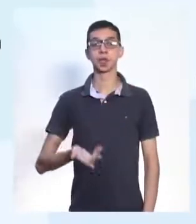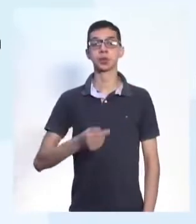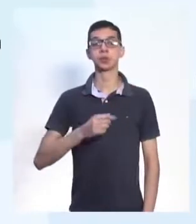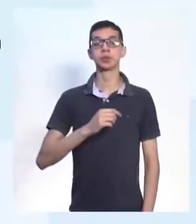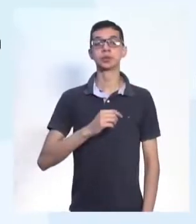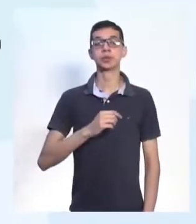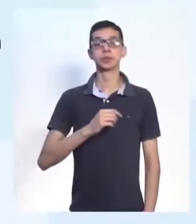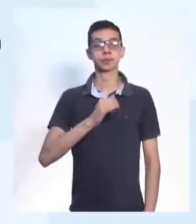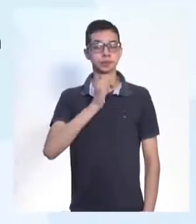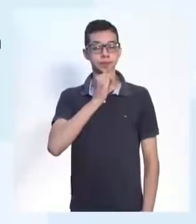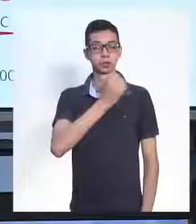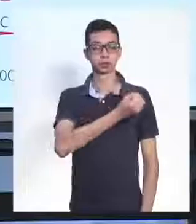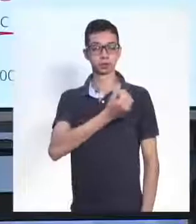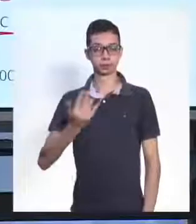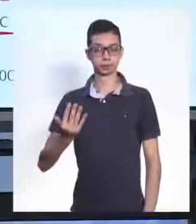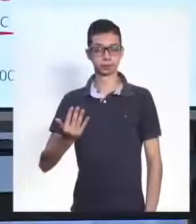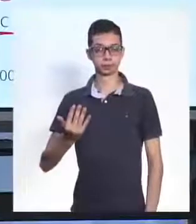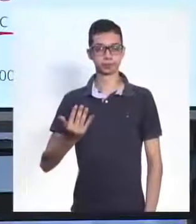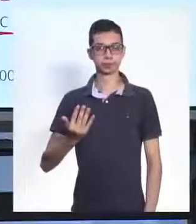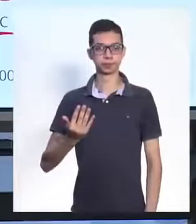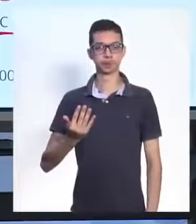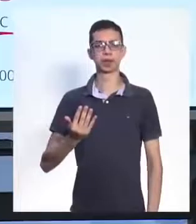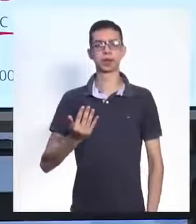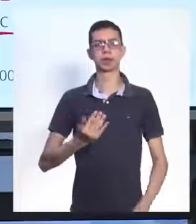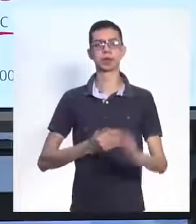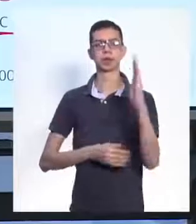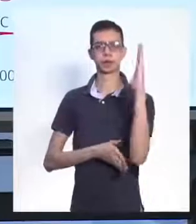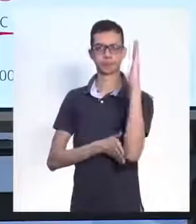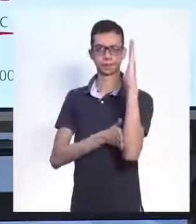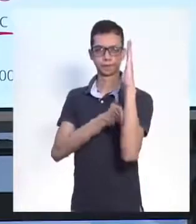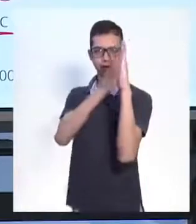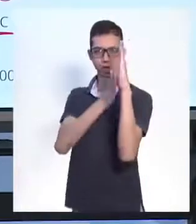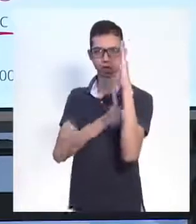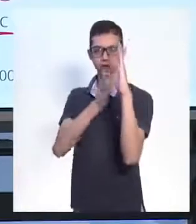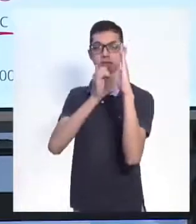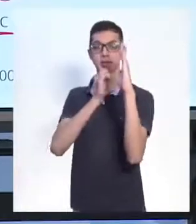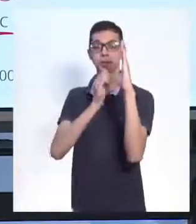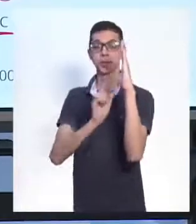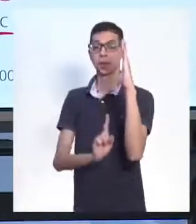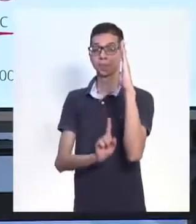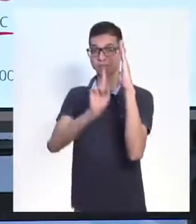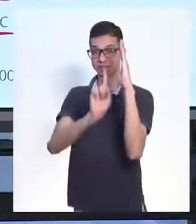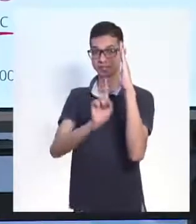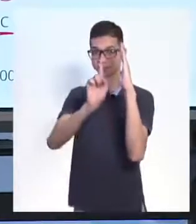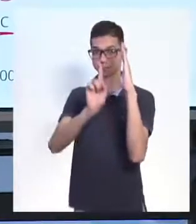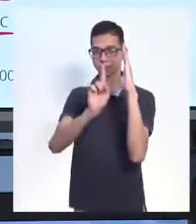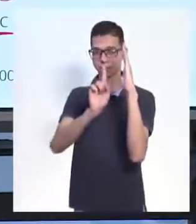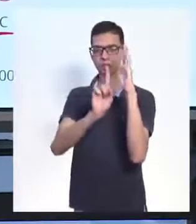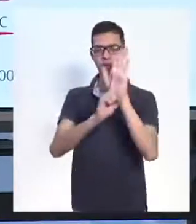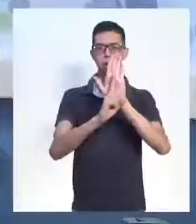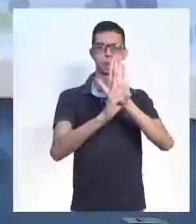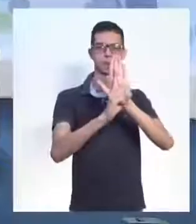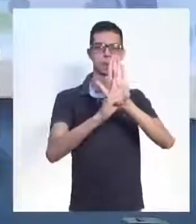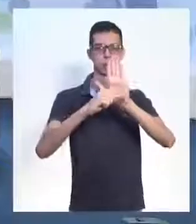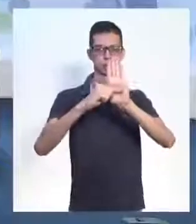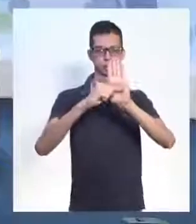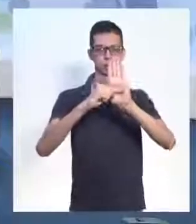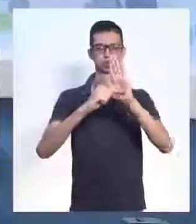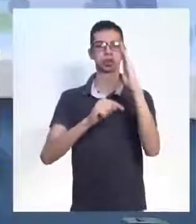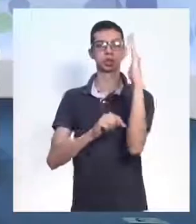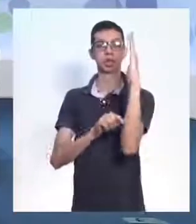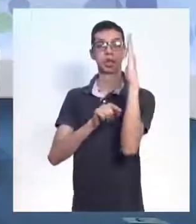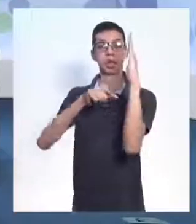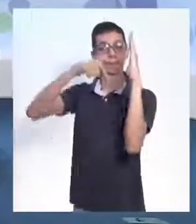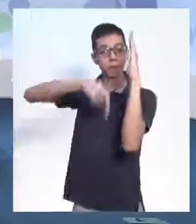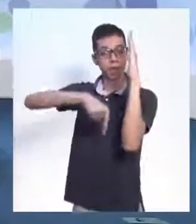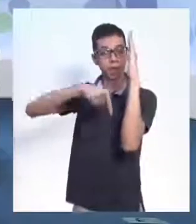ela na vertical, Sim. eu vou ter para cima valores positivos, para baixo valores negativos. Vou até pedir de novo para o câmera,